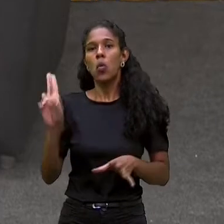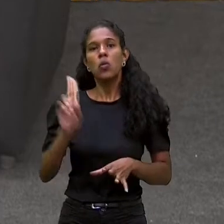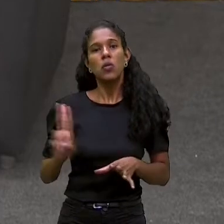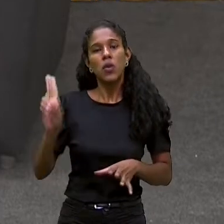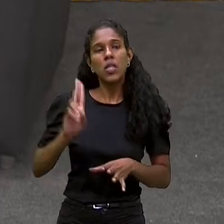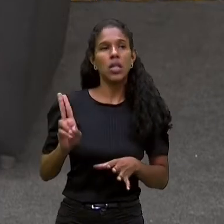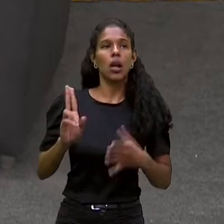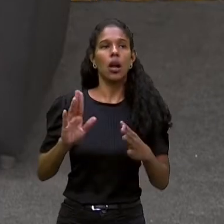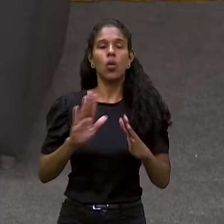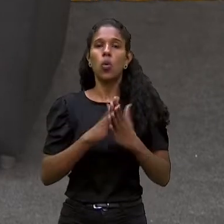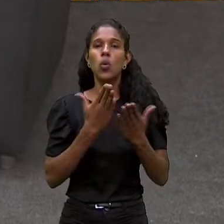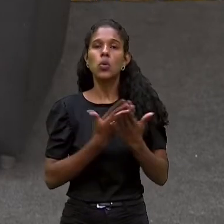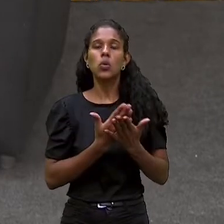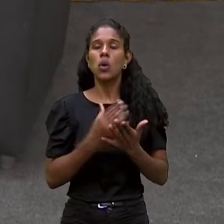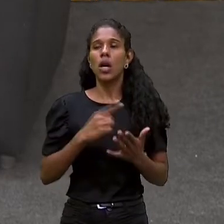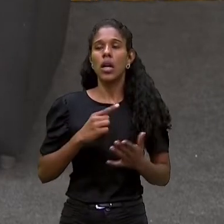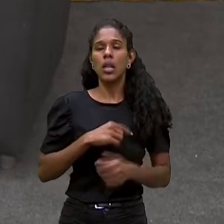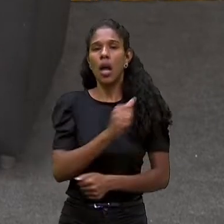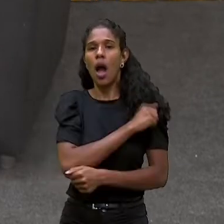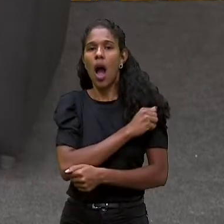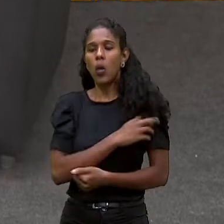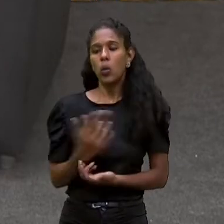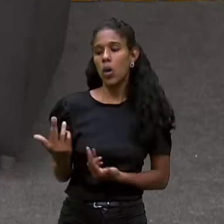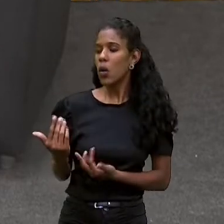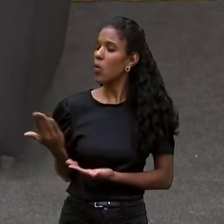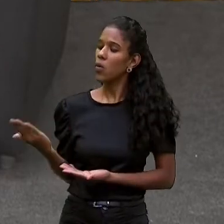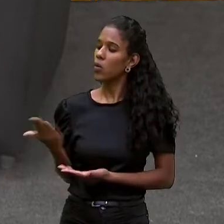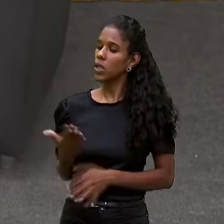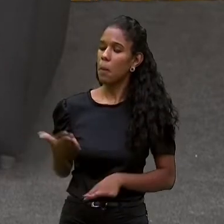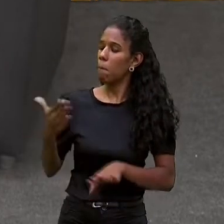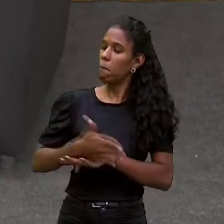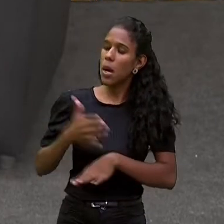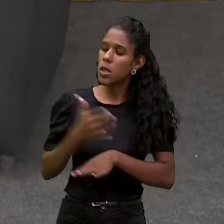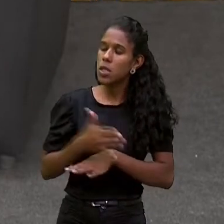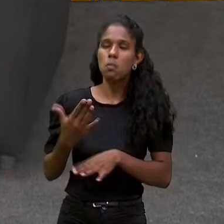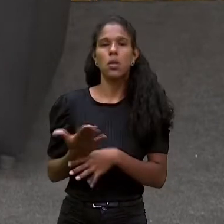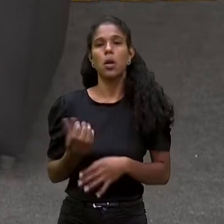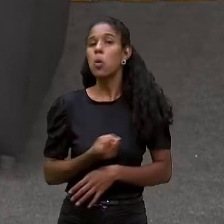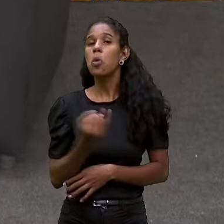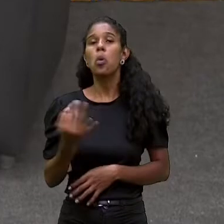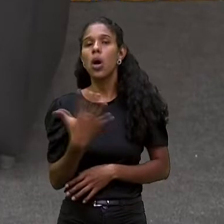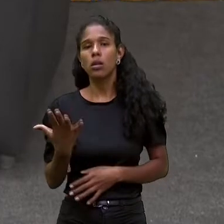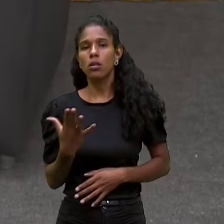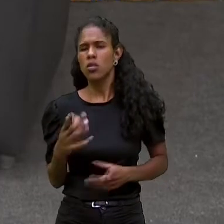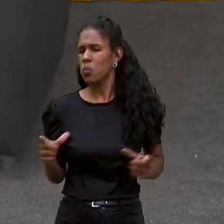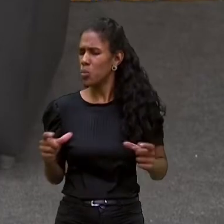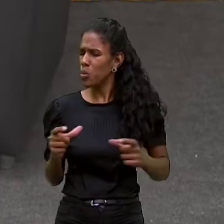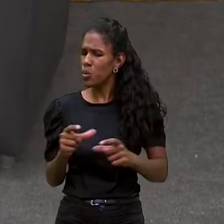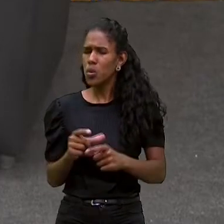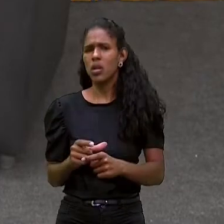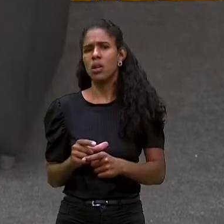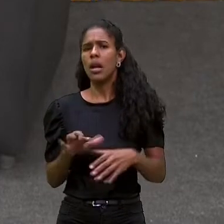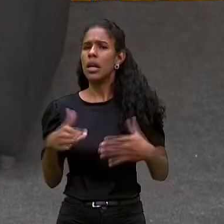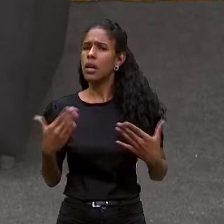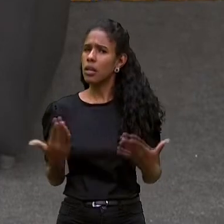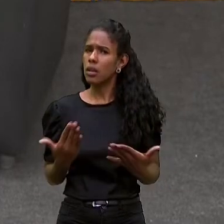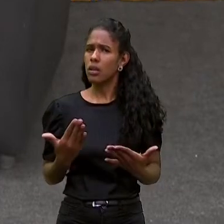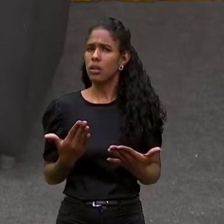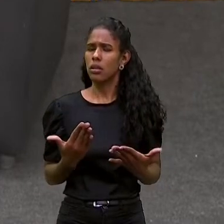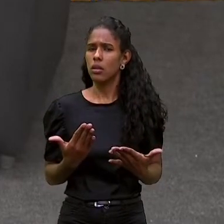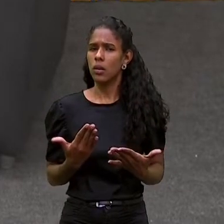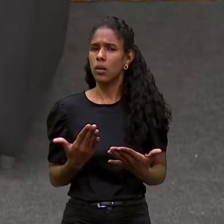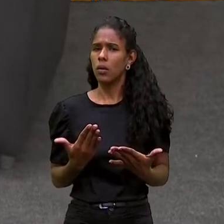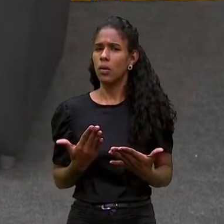buscando, perguntando, participando, dizendo o que quer. Isso interfere muito. Também os preços, os valores, né, dos